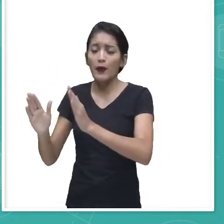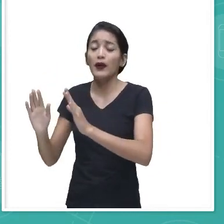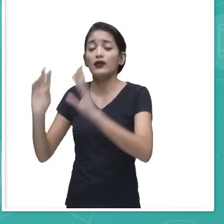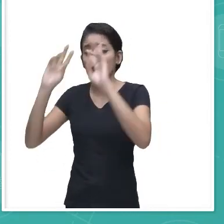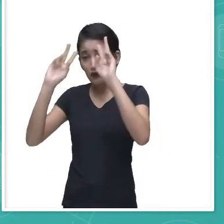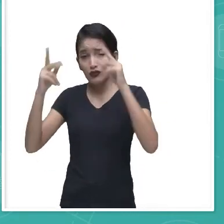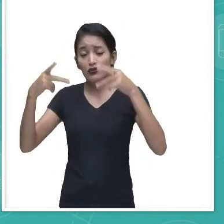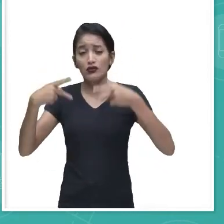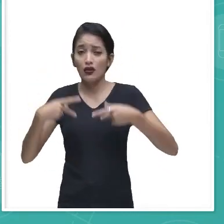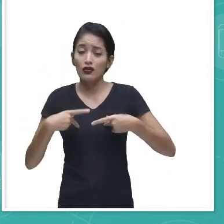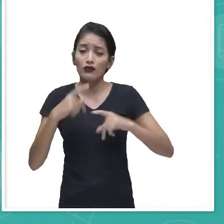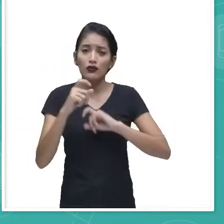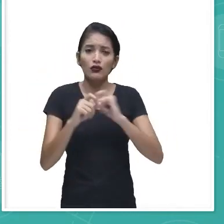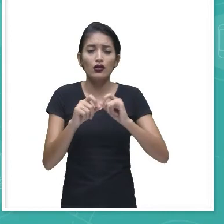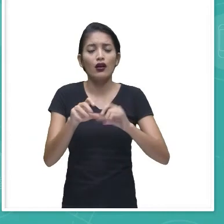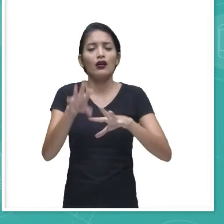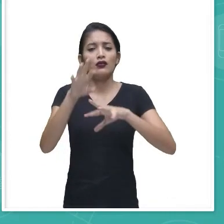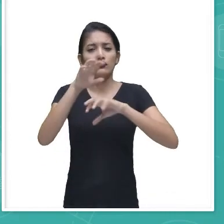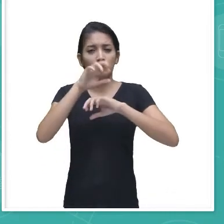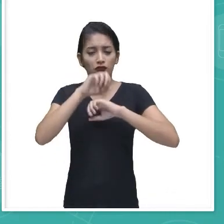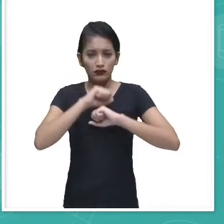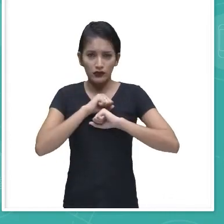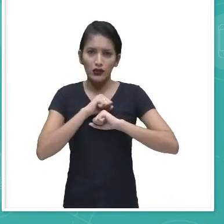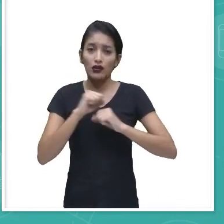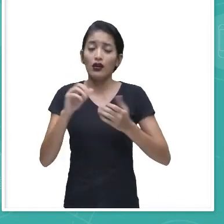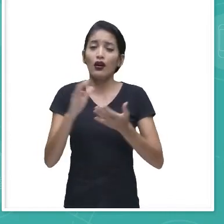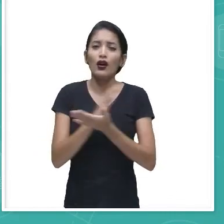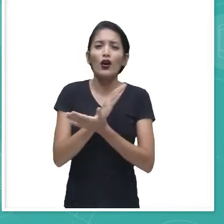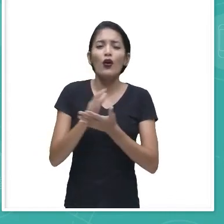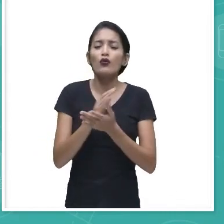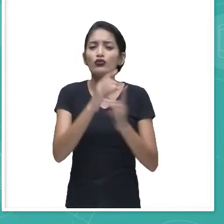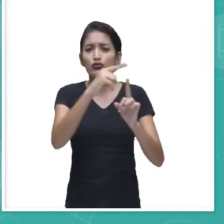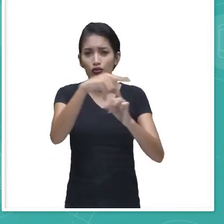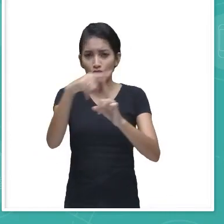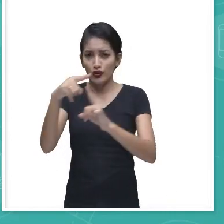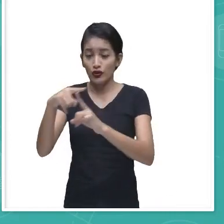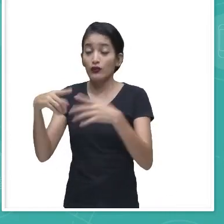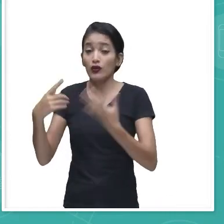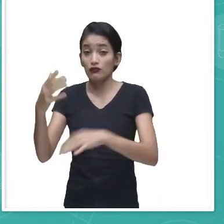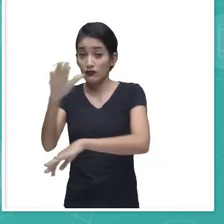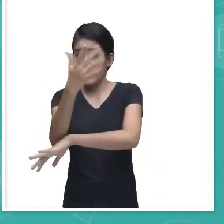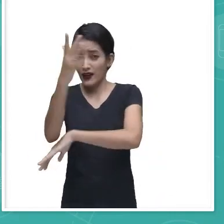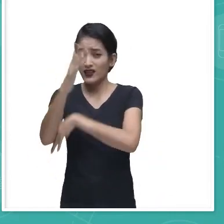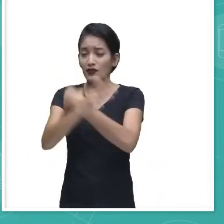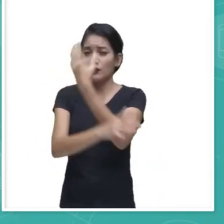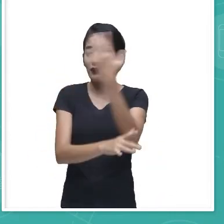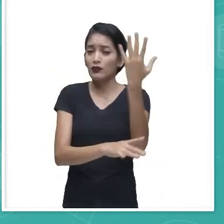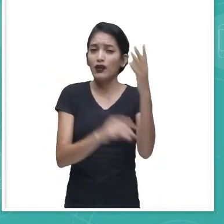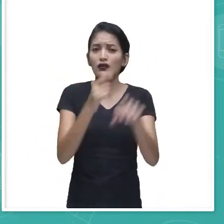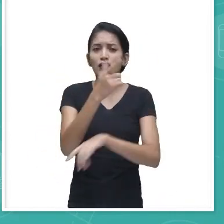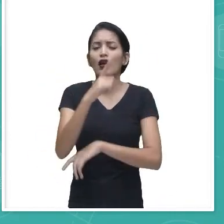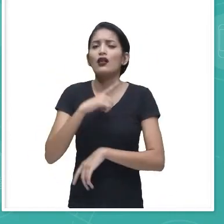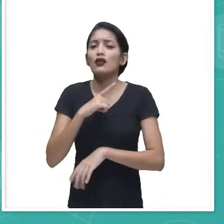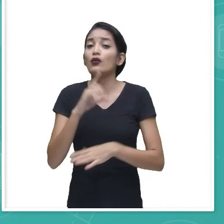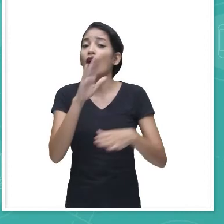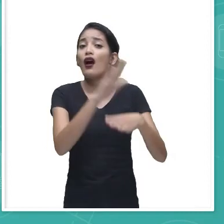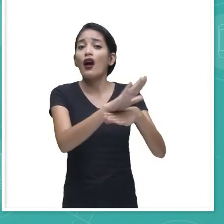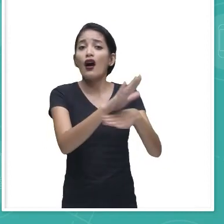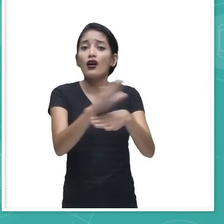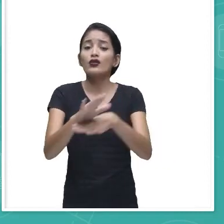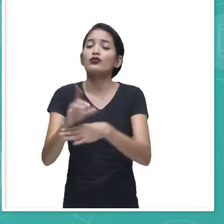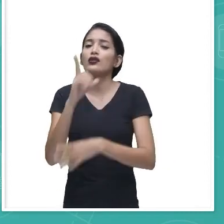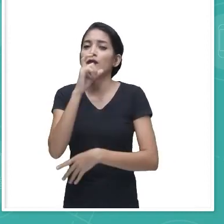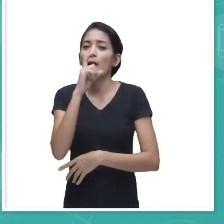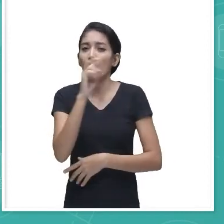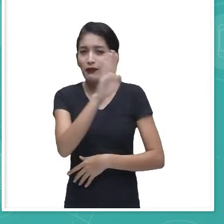eles vão absorver o nitrogênio de várias formas, né? No caso das plantas, as plantas vão ter a ajuda das bactérias.